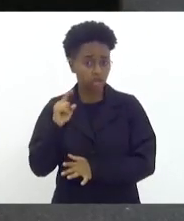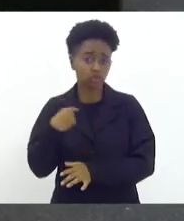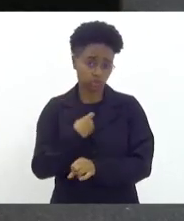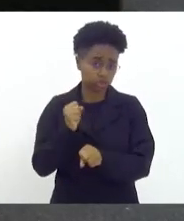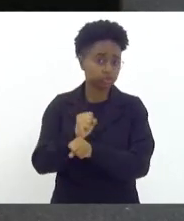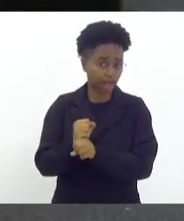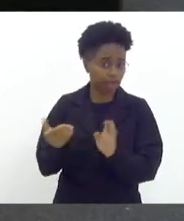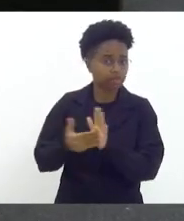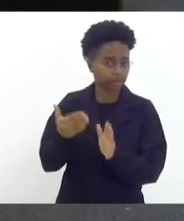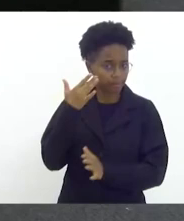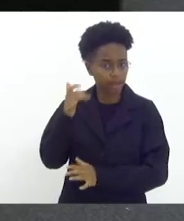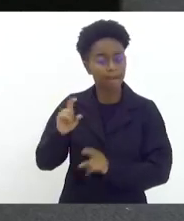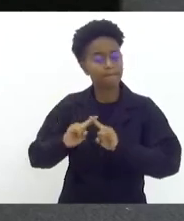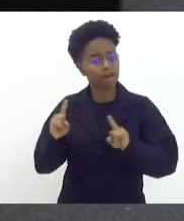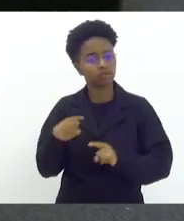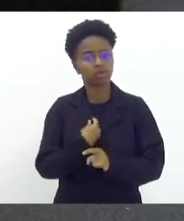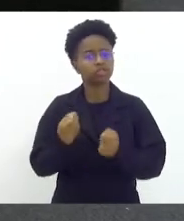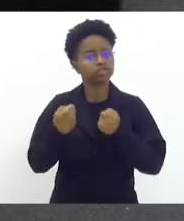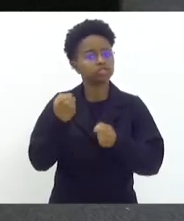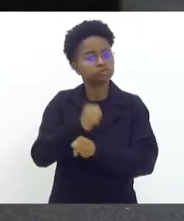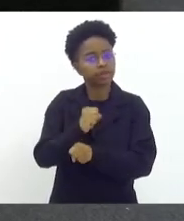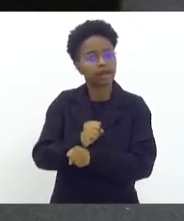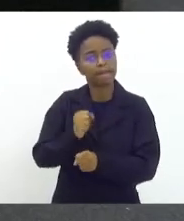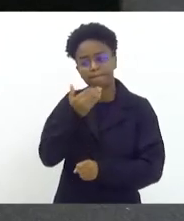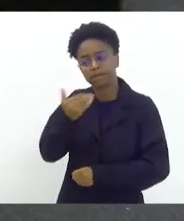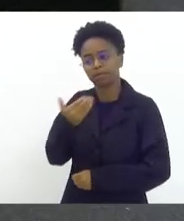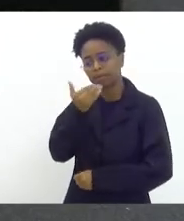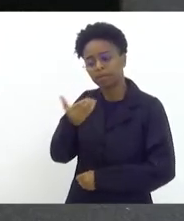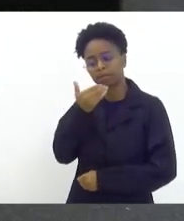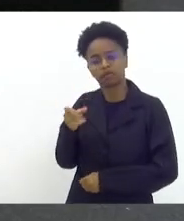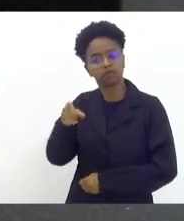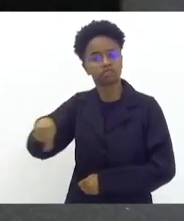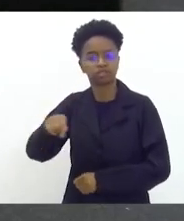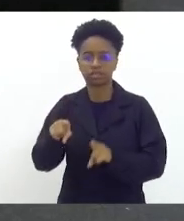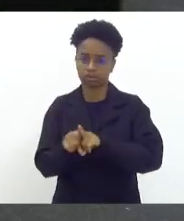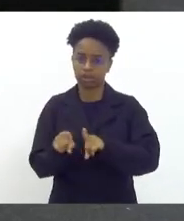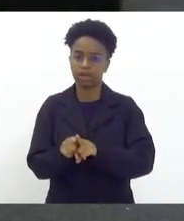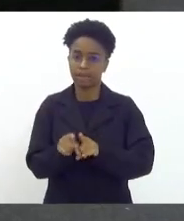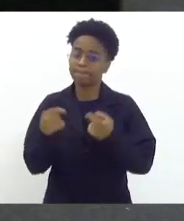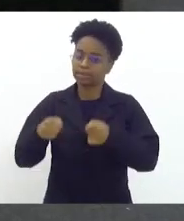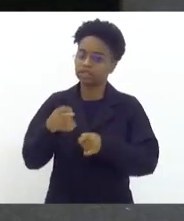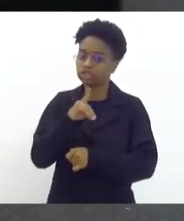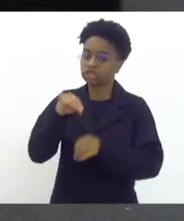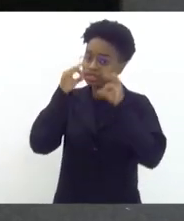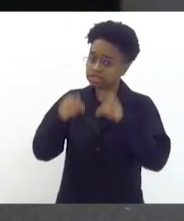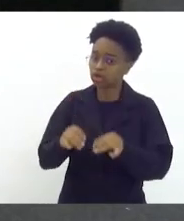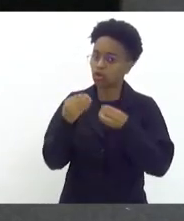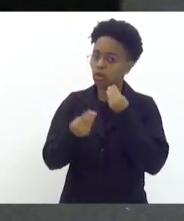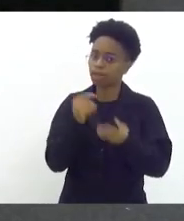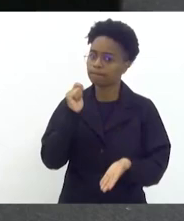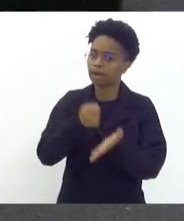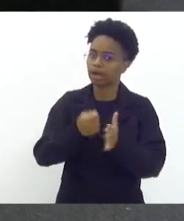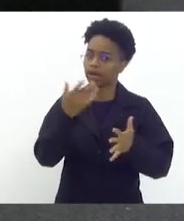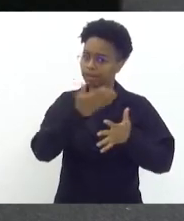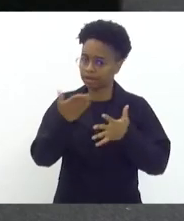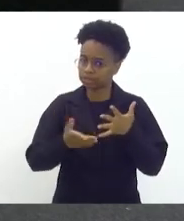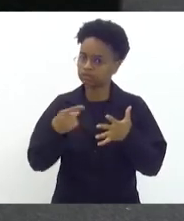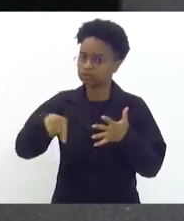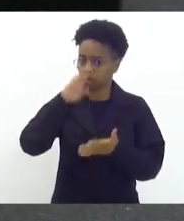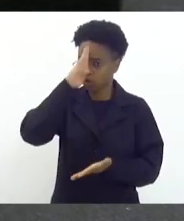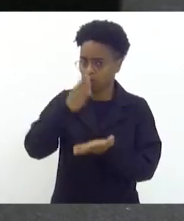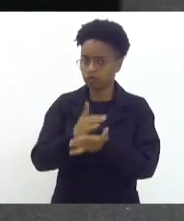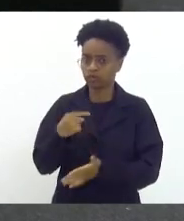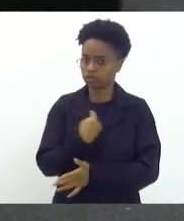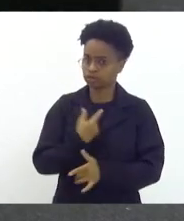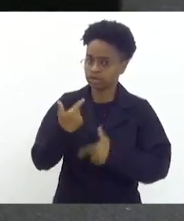esperar até amanhã mas vai esperar cobrando e vai cobrar também a data do pagamento das outras parcelas confiem no trabalho